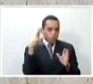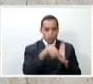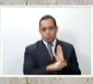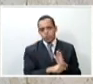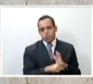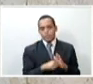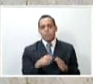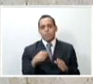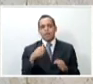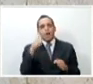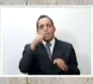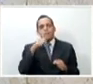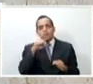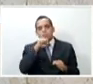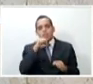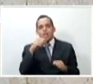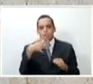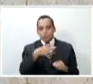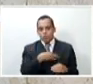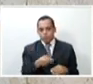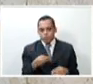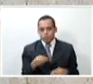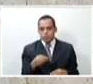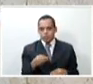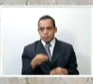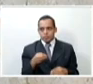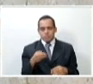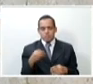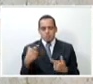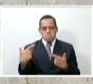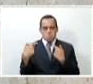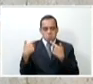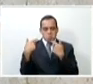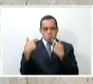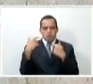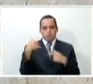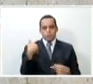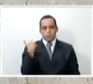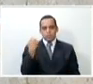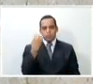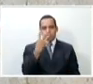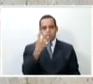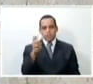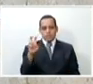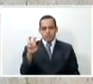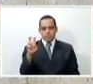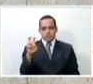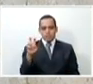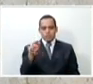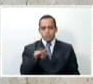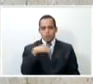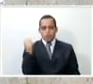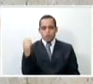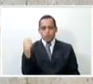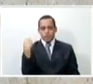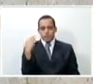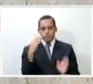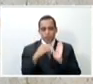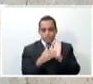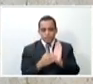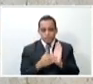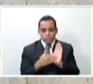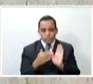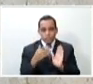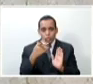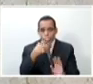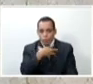na frente da mulher e do filho. Investigador Reis, 45 anos, nosso companheiro foi morto, Reis, na frente da mulher